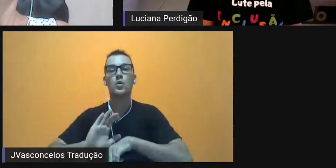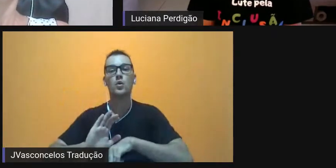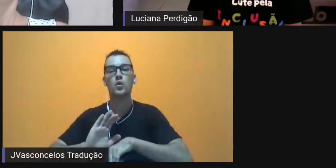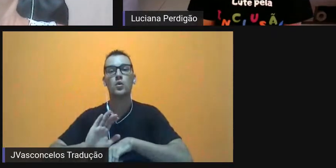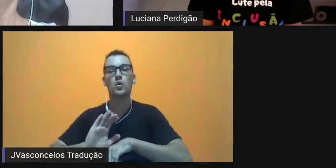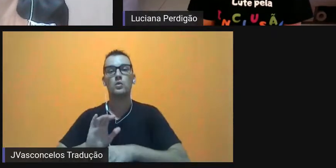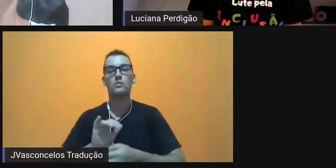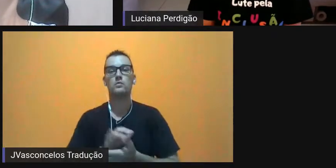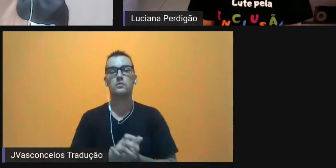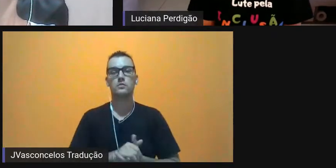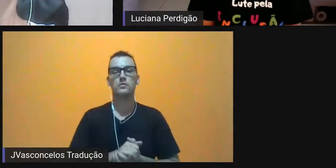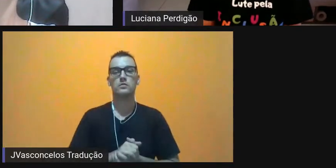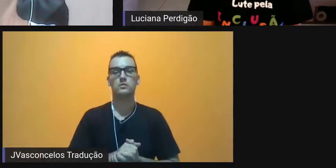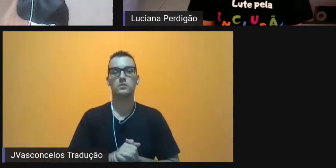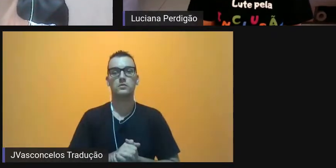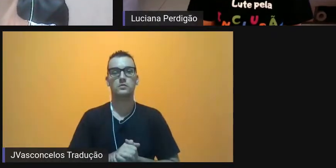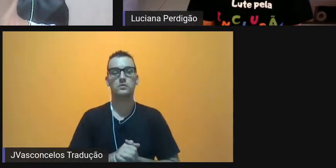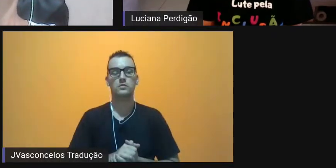época,